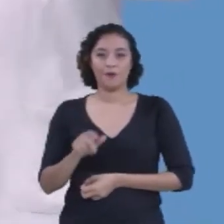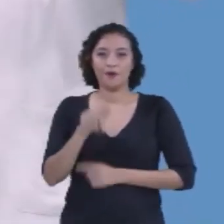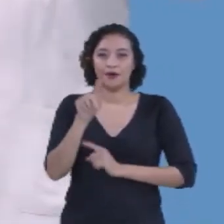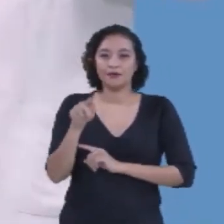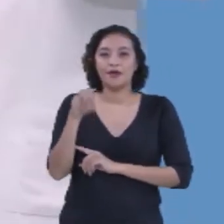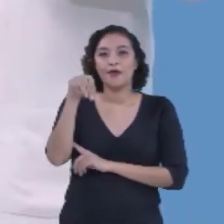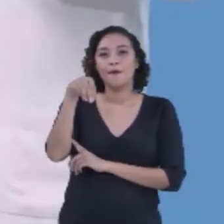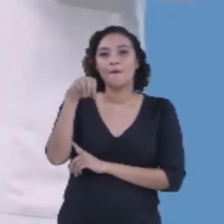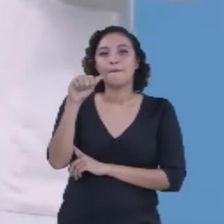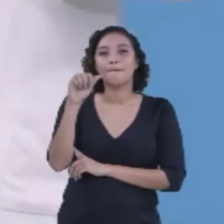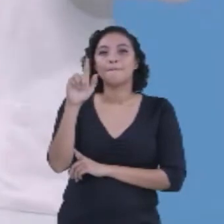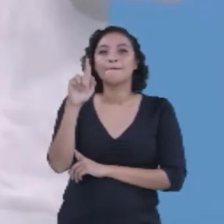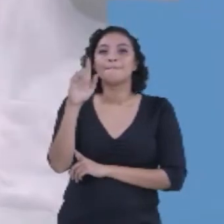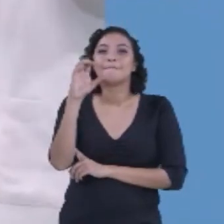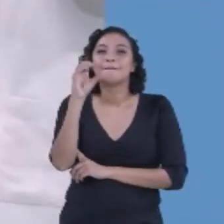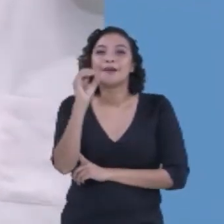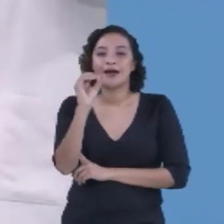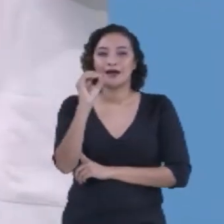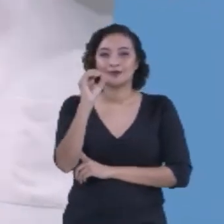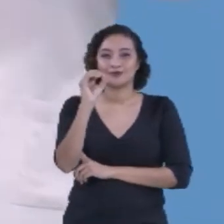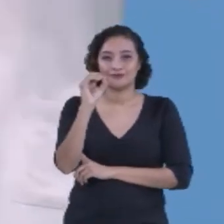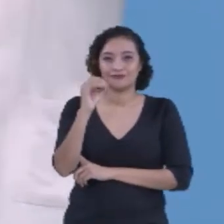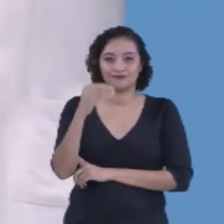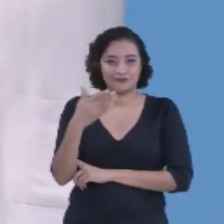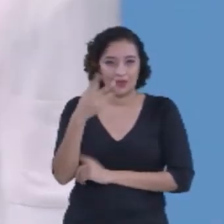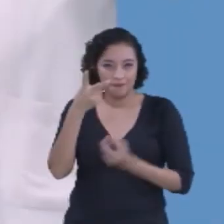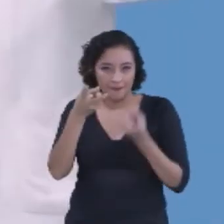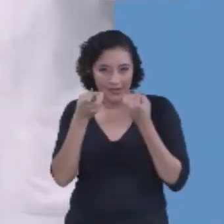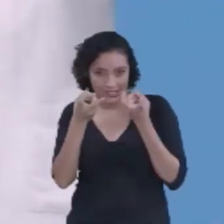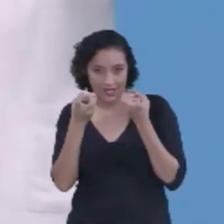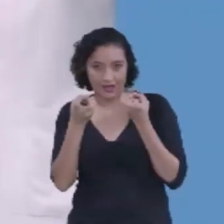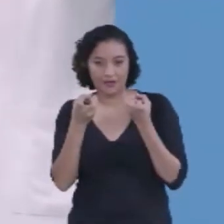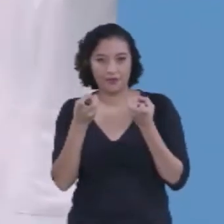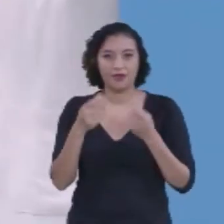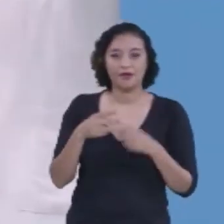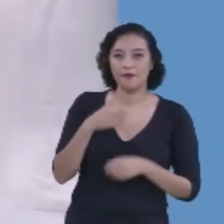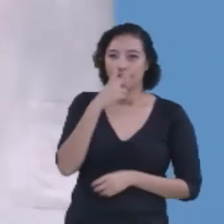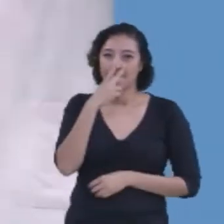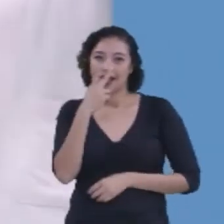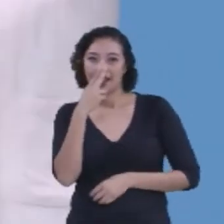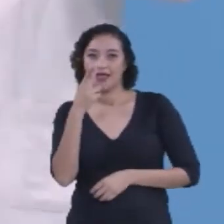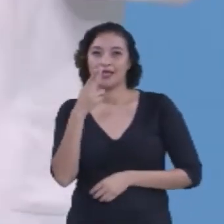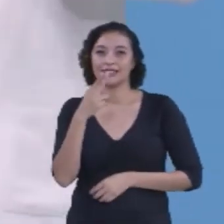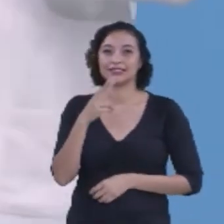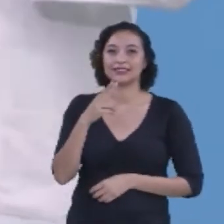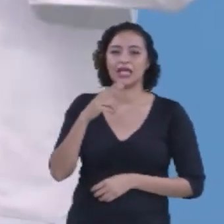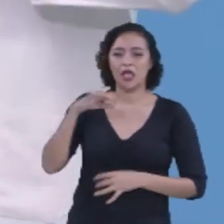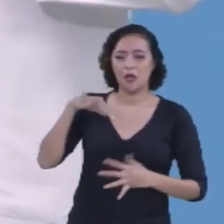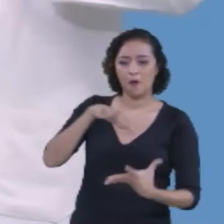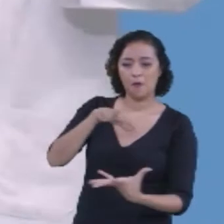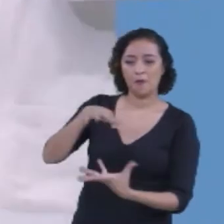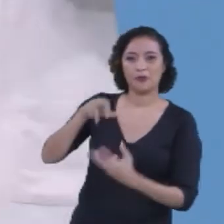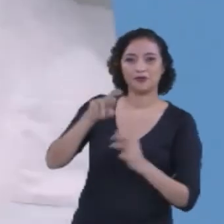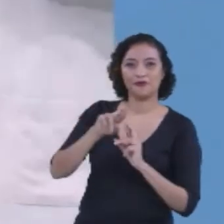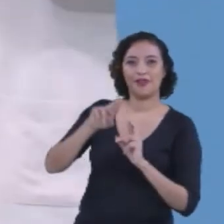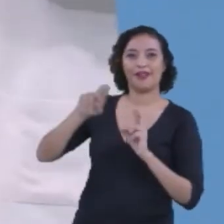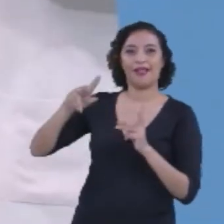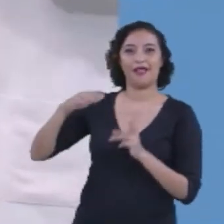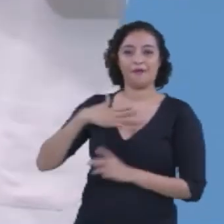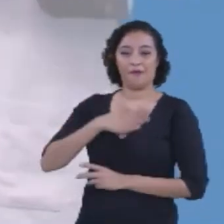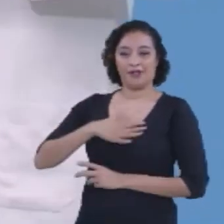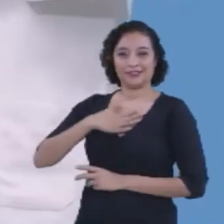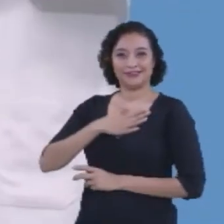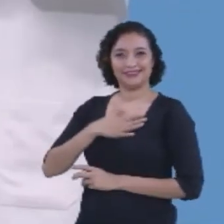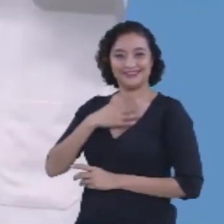um ser mágico. E a gente pode ter até essa ideia de algo fantástico, né? Algo que dá prazer, por se referir também